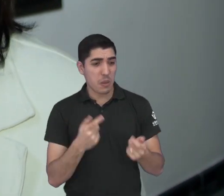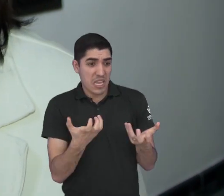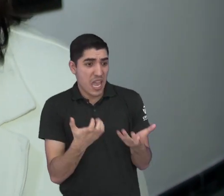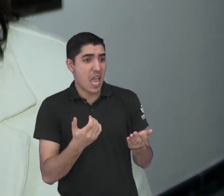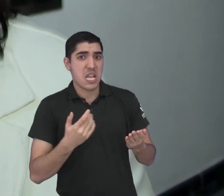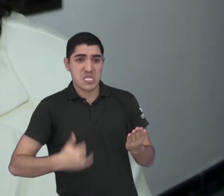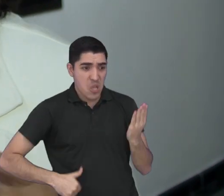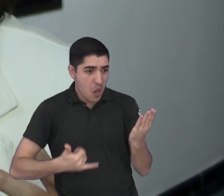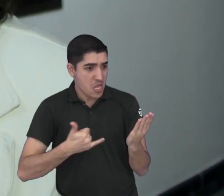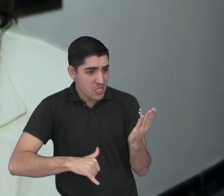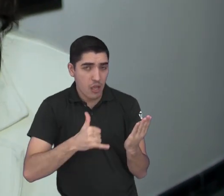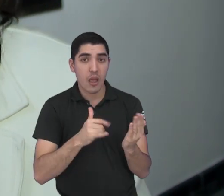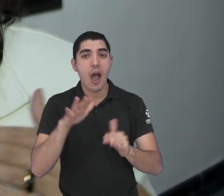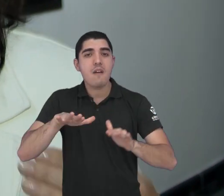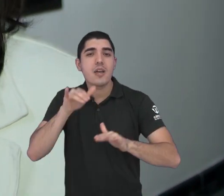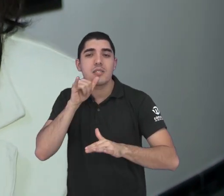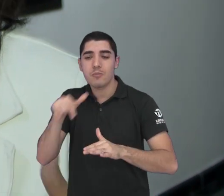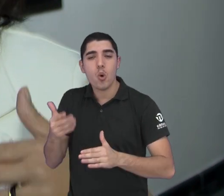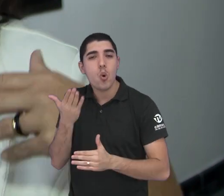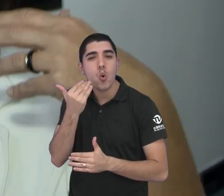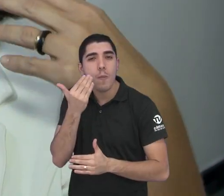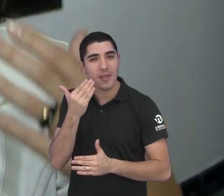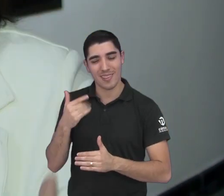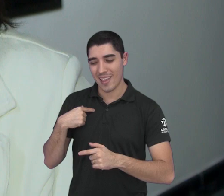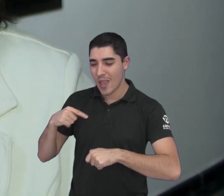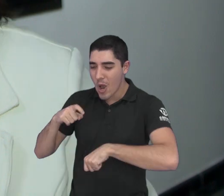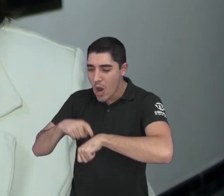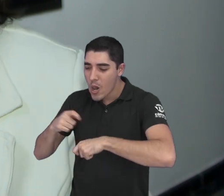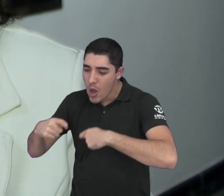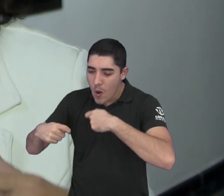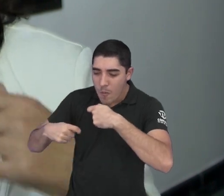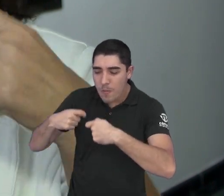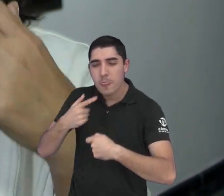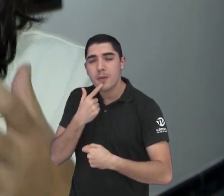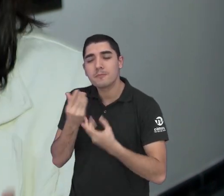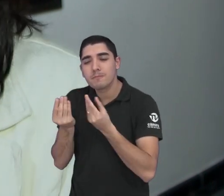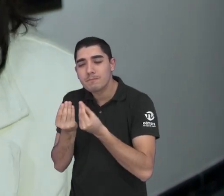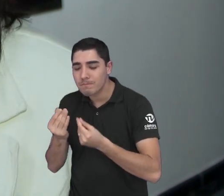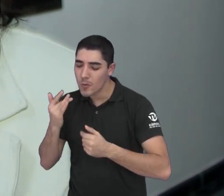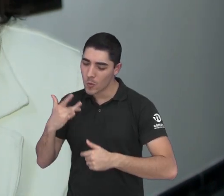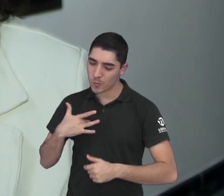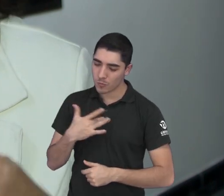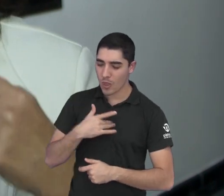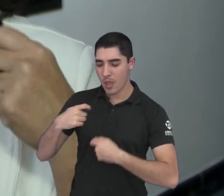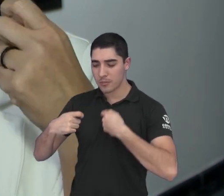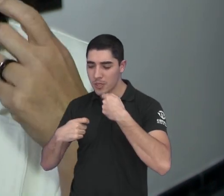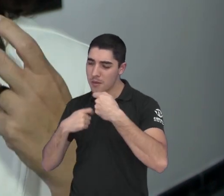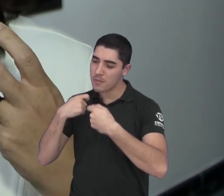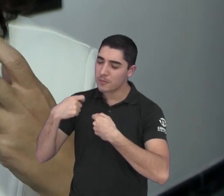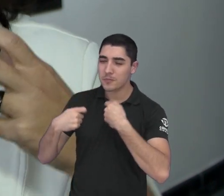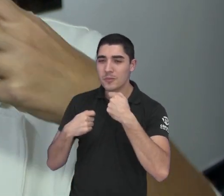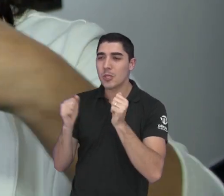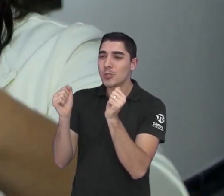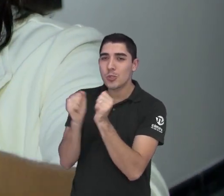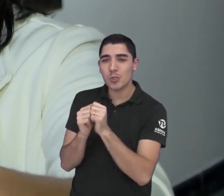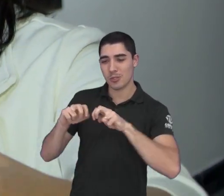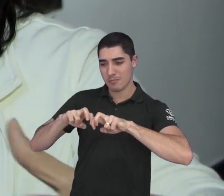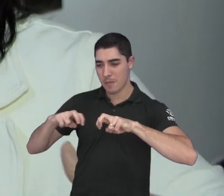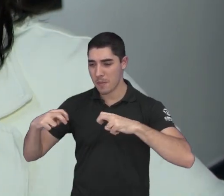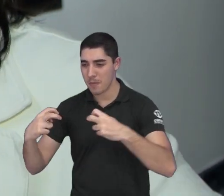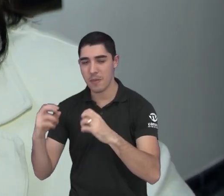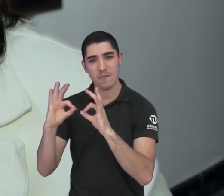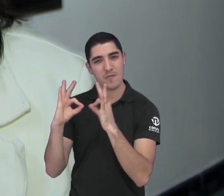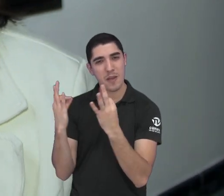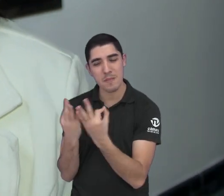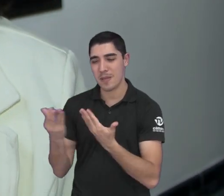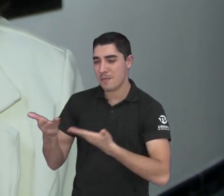precisa do celular, até para comer, que seria o momento dela saborear o alimento, de comer comida mais saudável, de repente estar